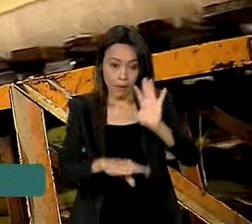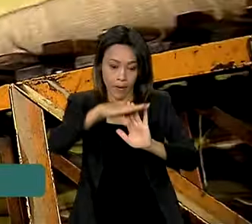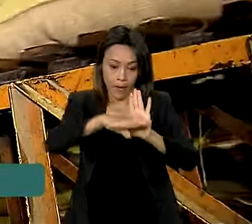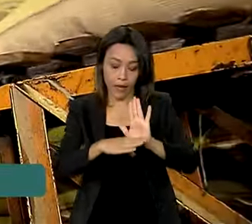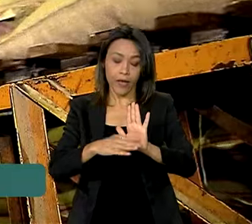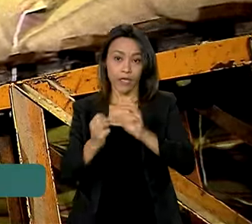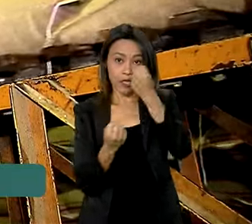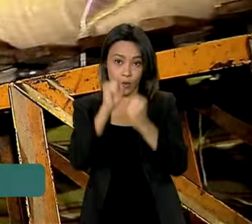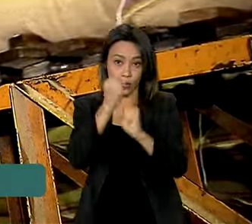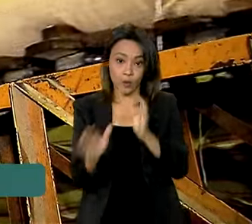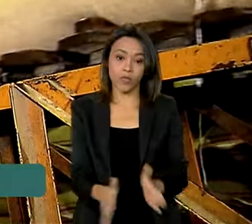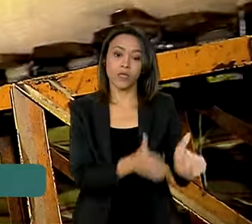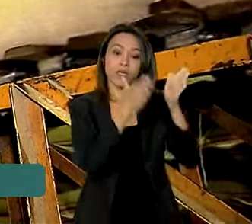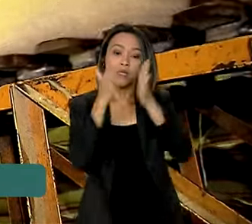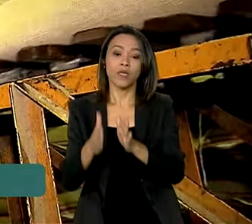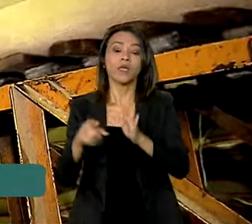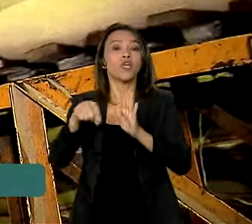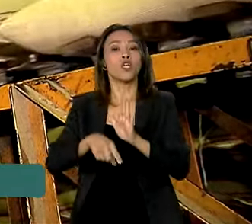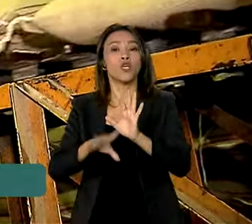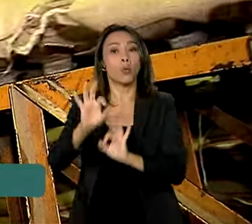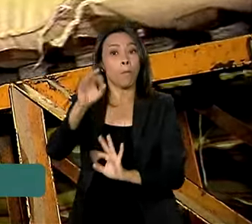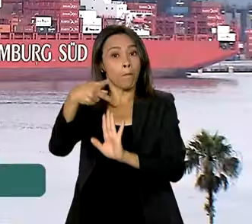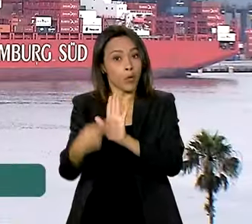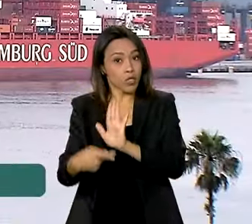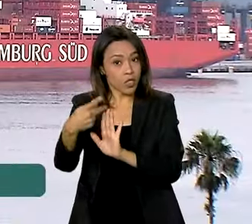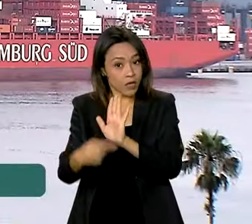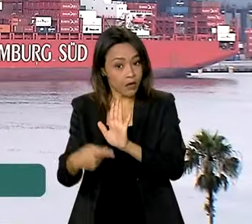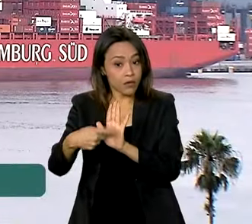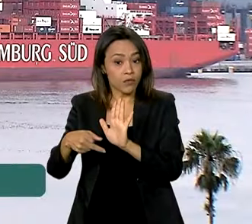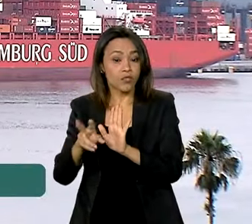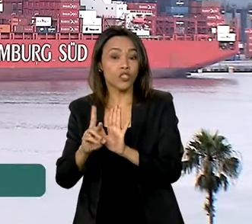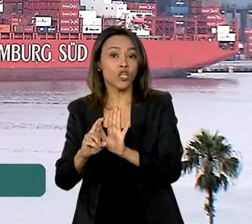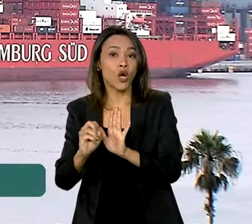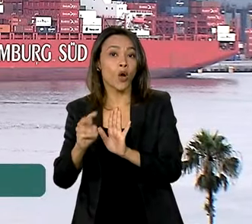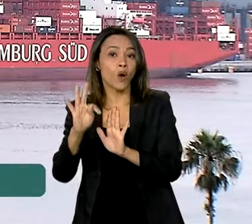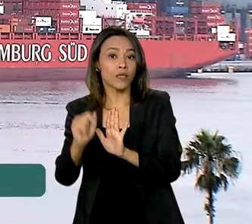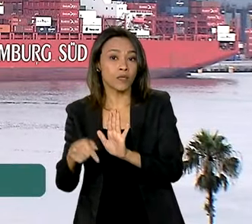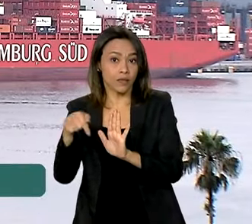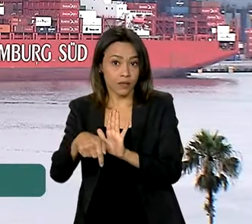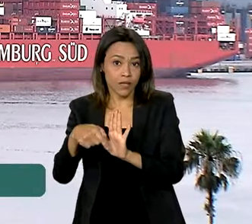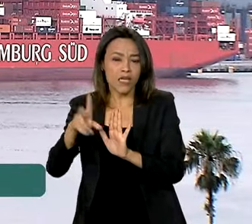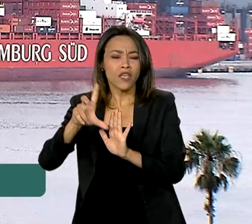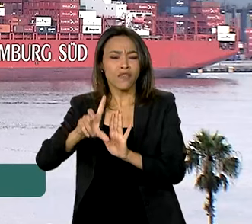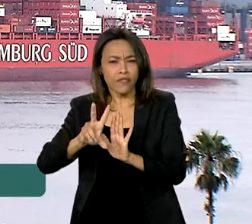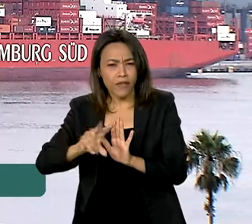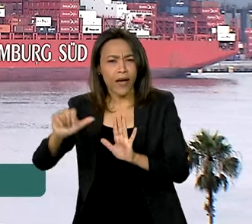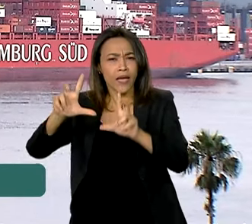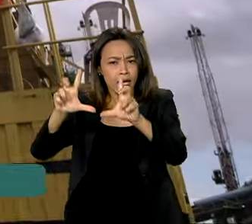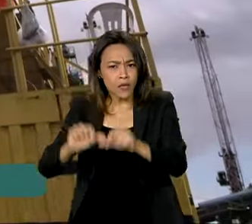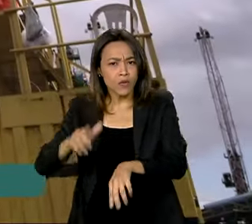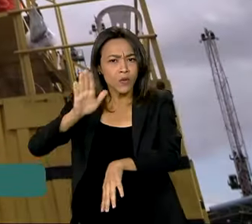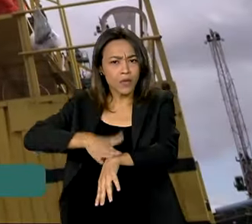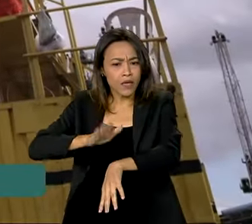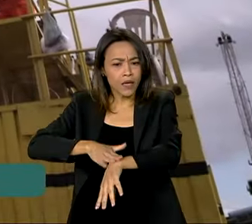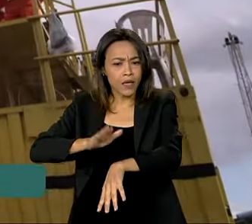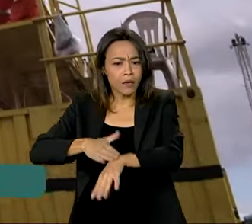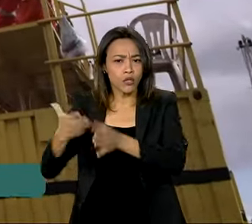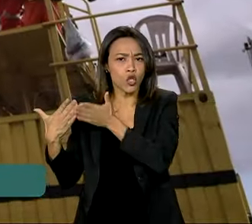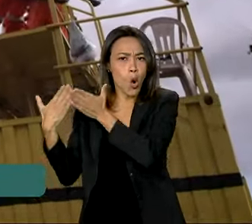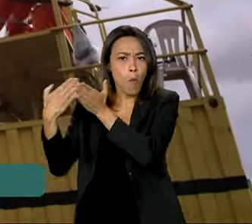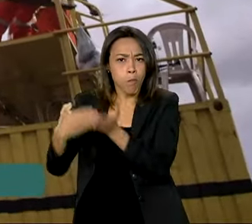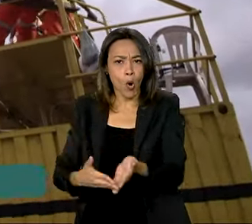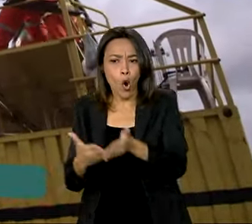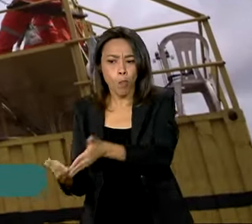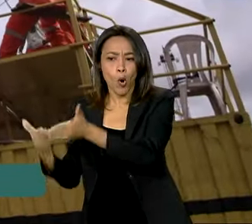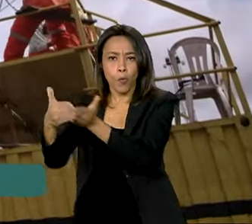das 5 rotas de integração sul-americana, que, segundo o governo, deve reduzir o tempo de transporte de mercadorias entre